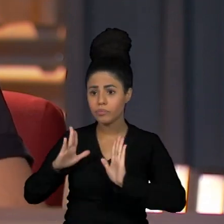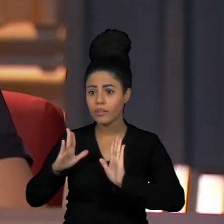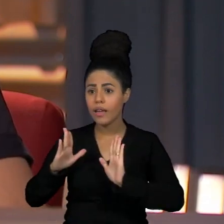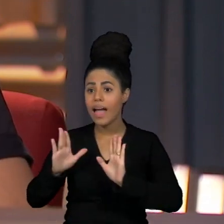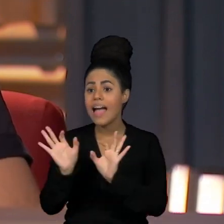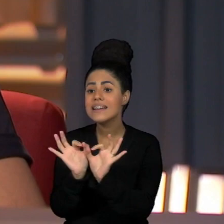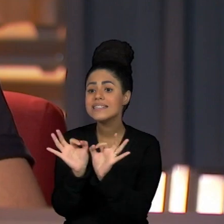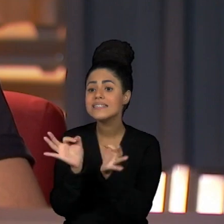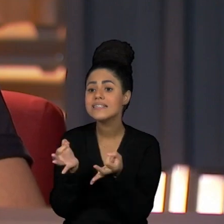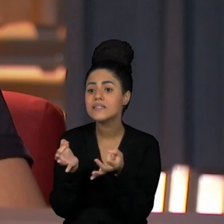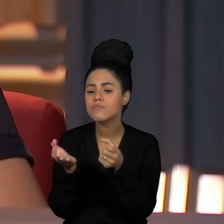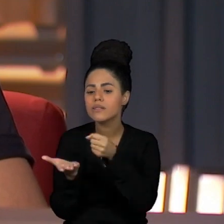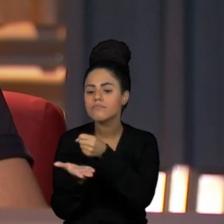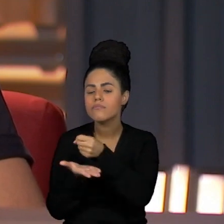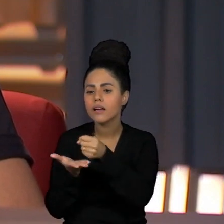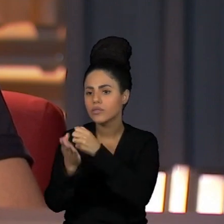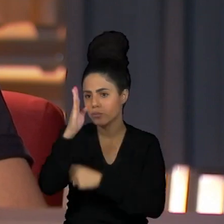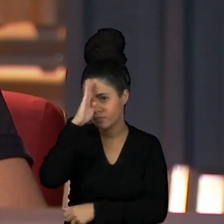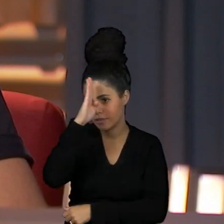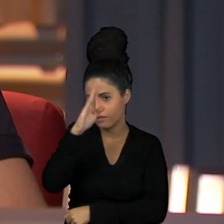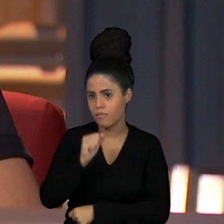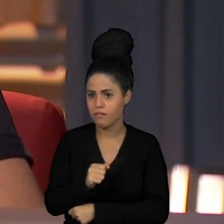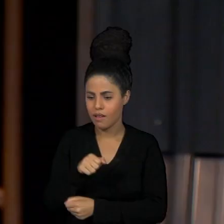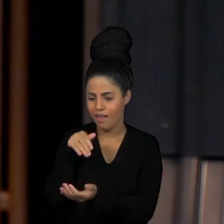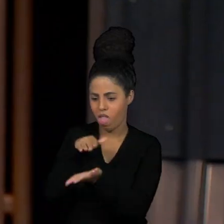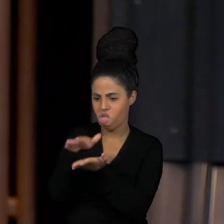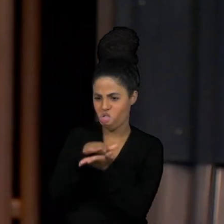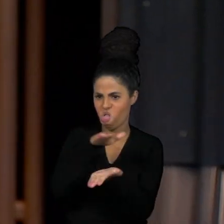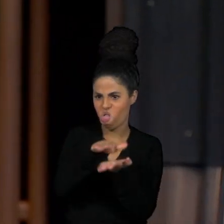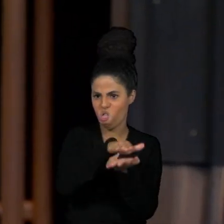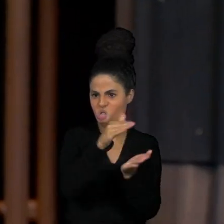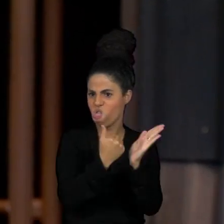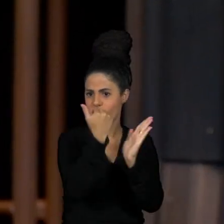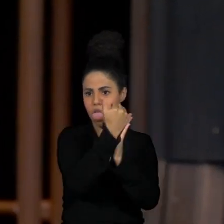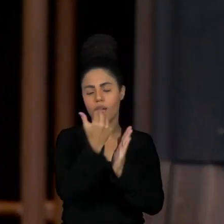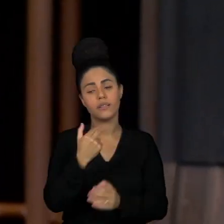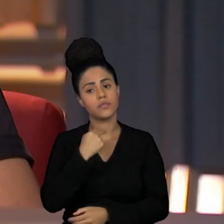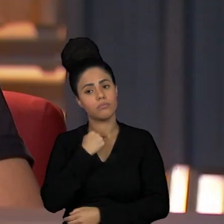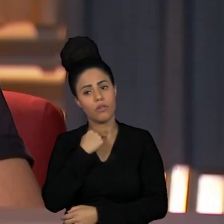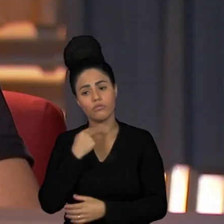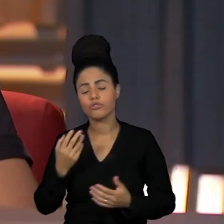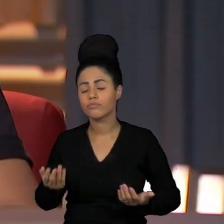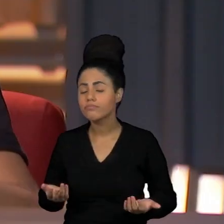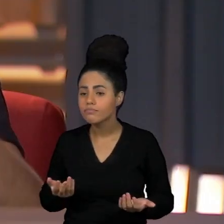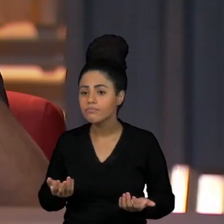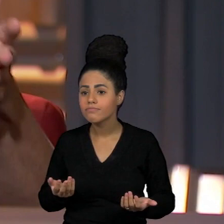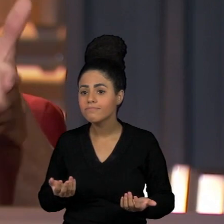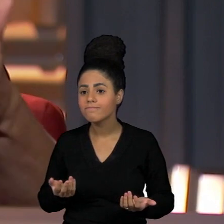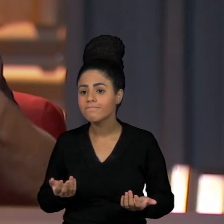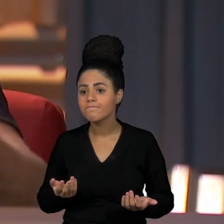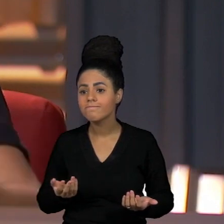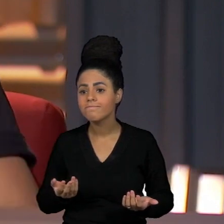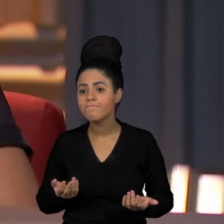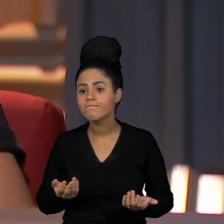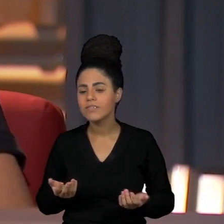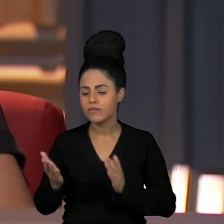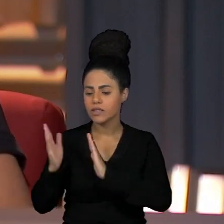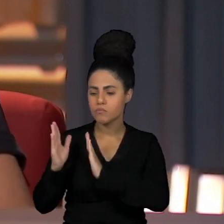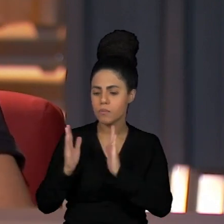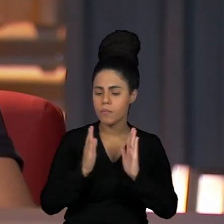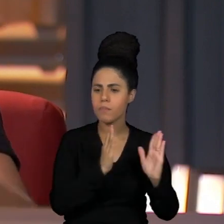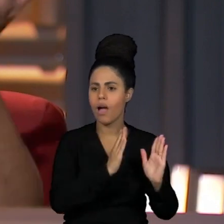básico, que é gastar menos do que ganha. Aí você está pedindo demais. E quando a gente olha a estrutura mesmo do